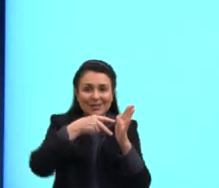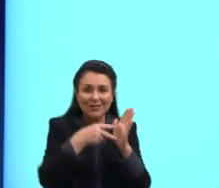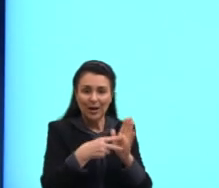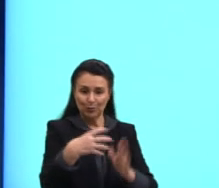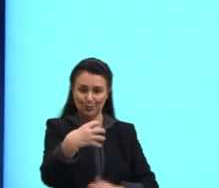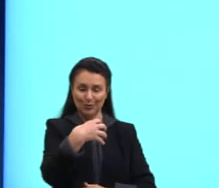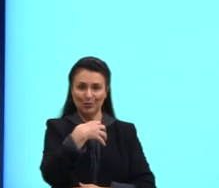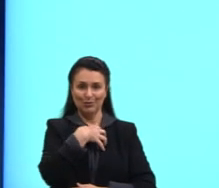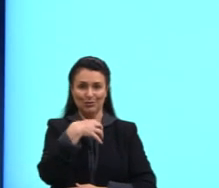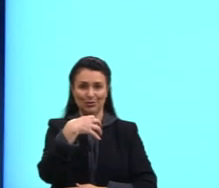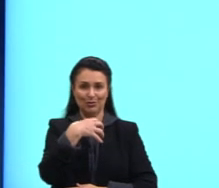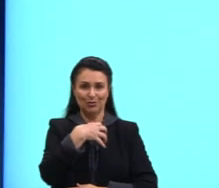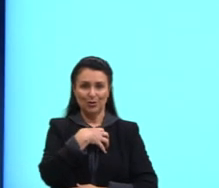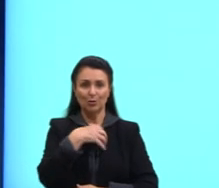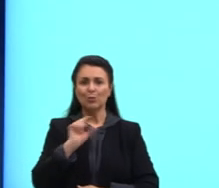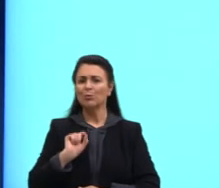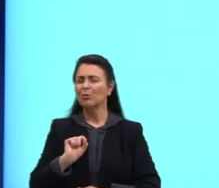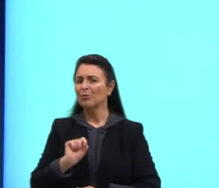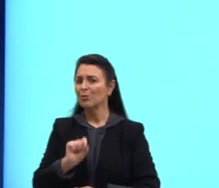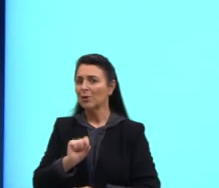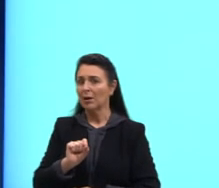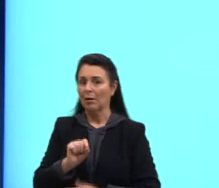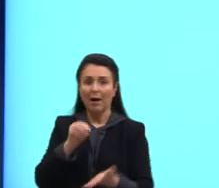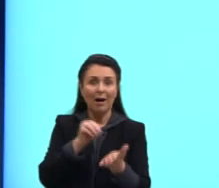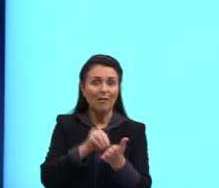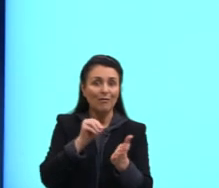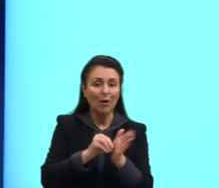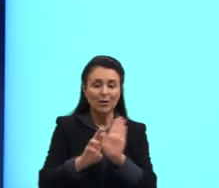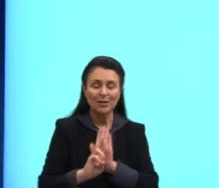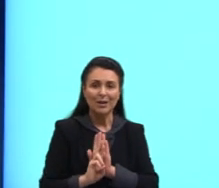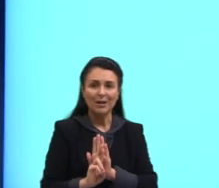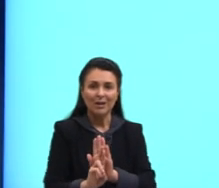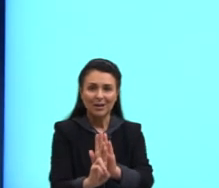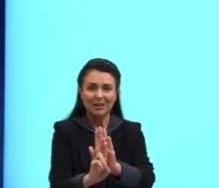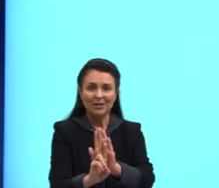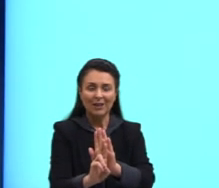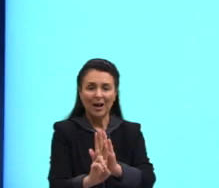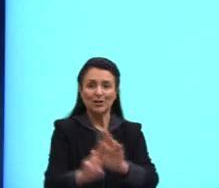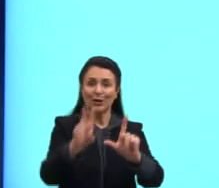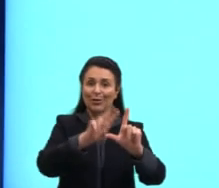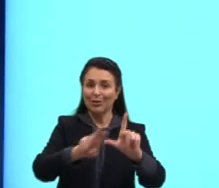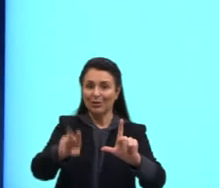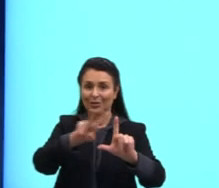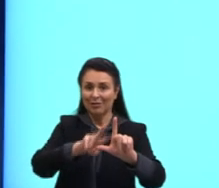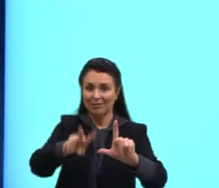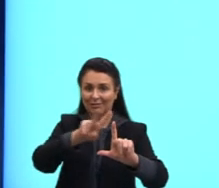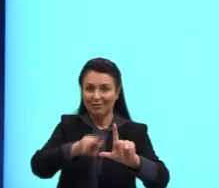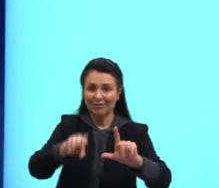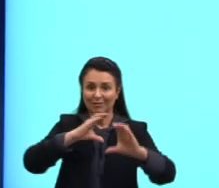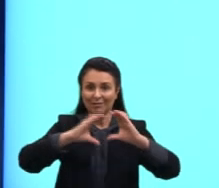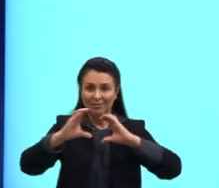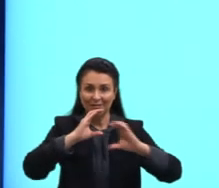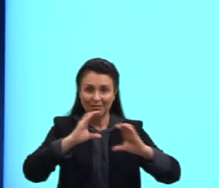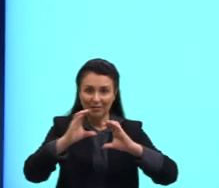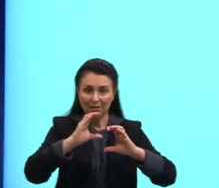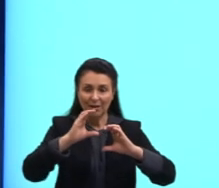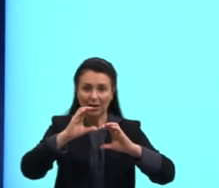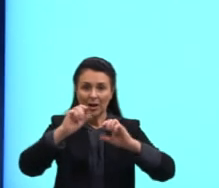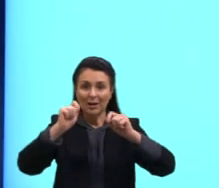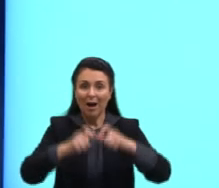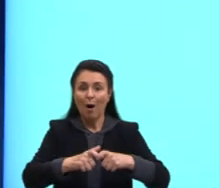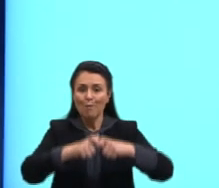sentido no sentido de que no sentido de que a carência de representatividade nos veículos midiáticos fomenta o